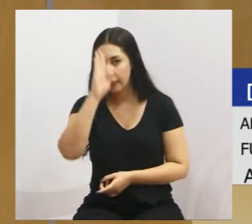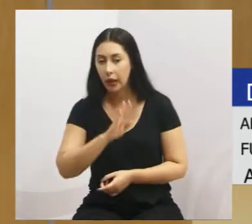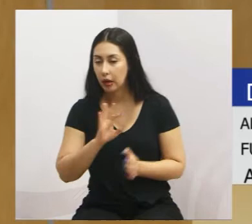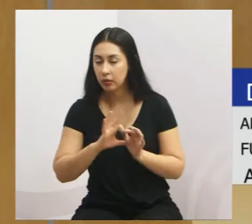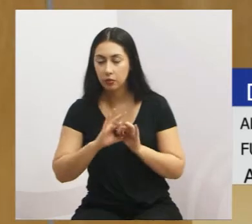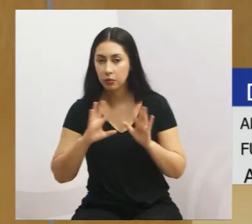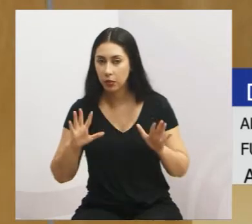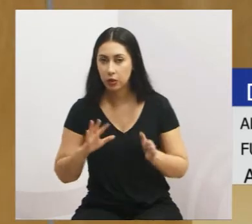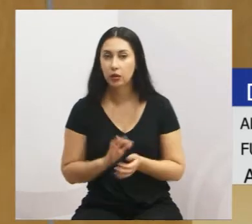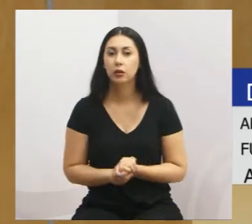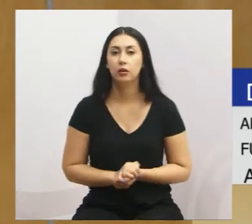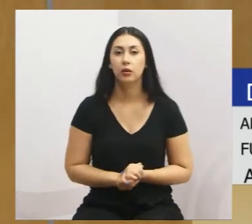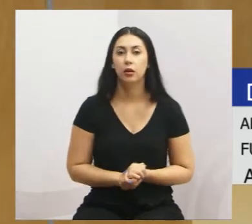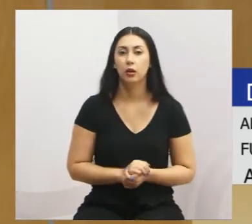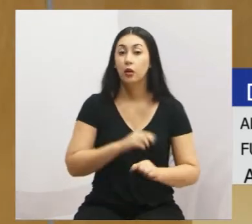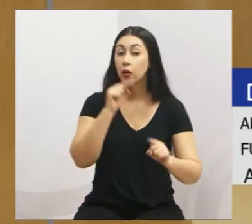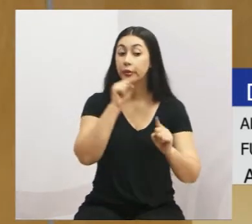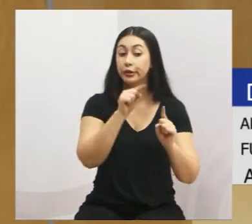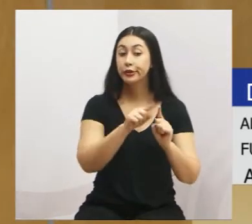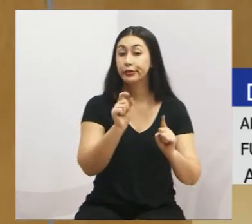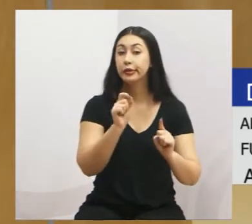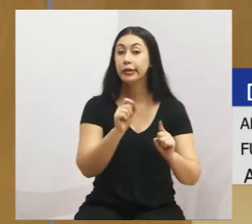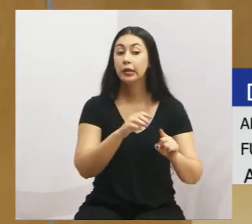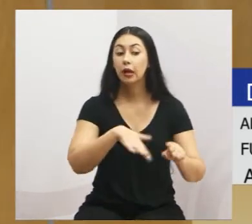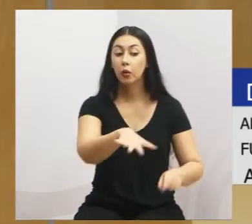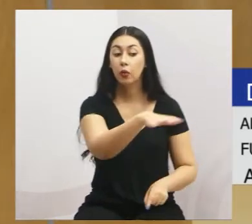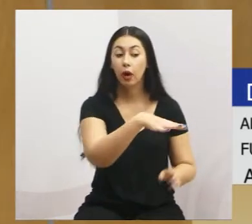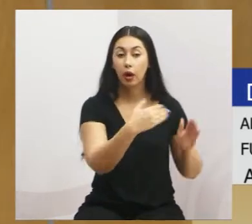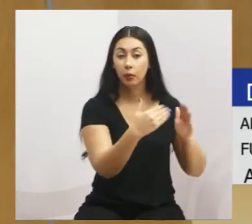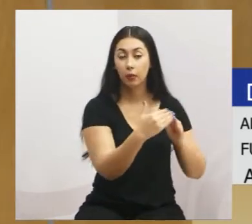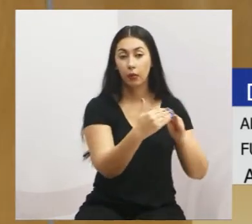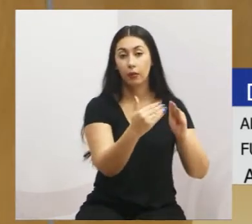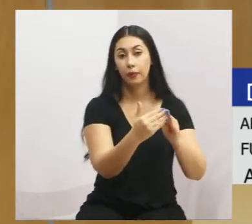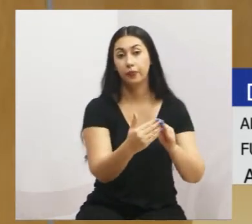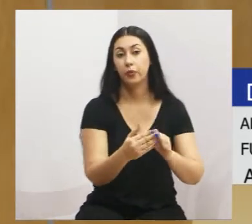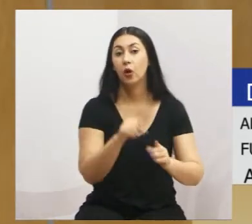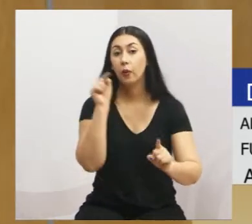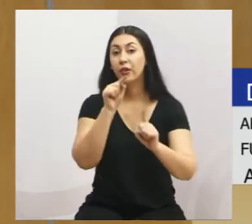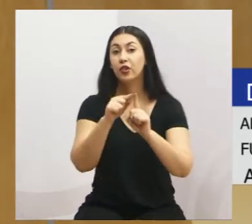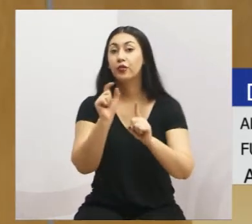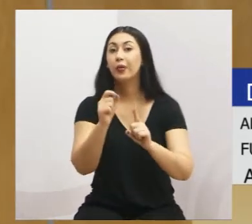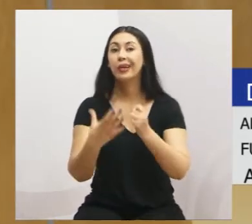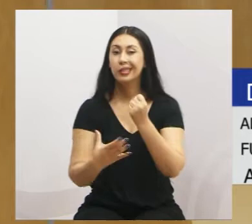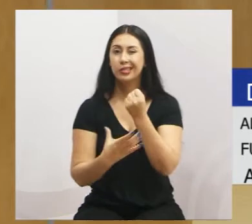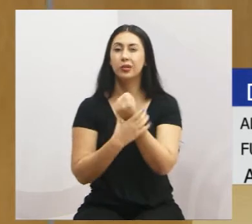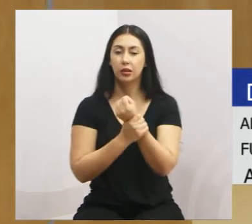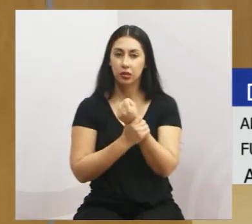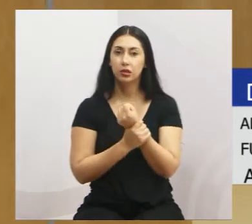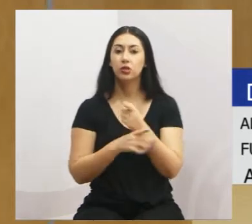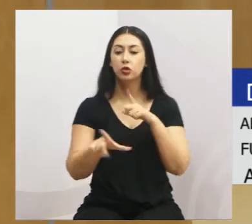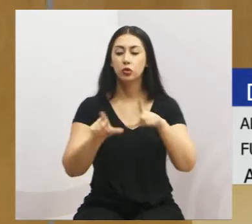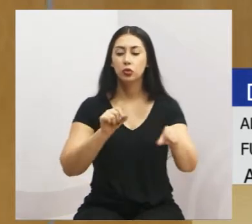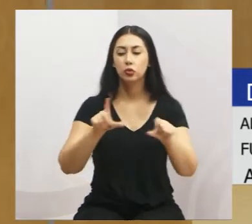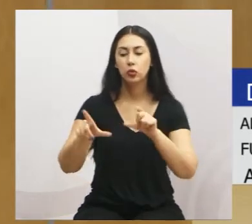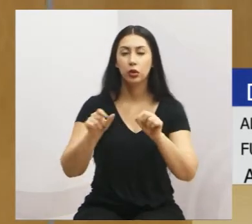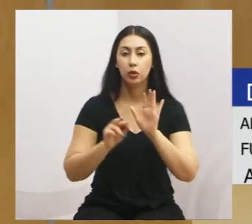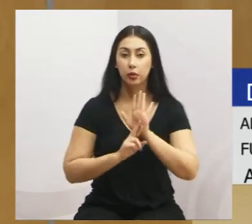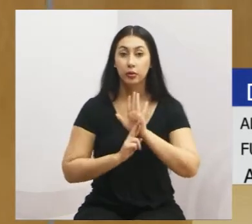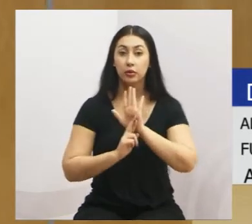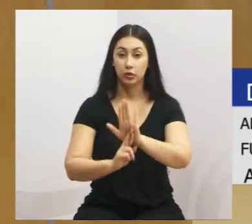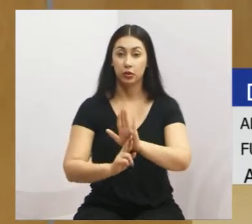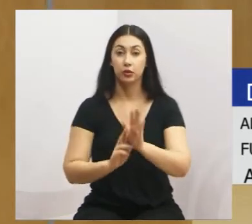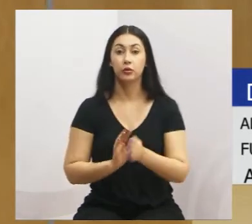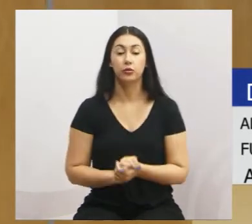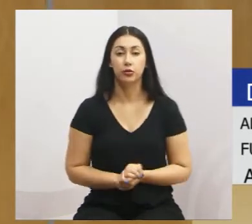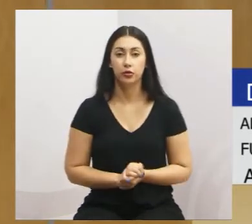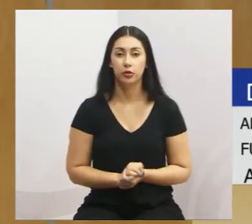sociedades ligadas à área de habitação, tendo como garantia o princípio democrático de escolha de seus representantes, a proporção